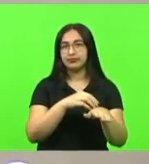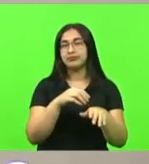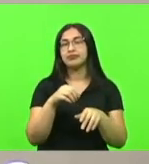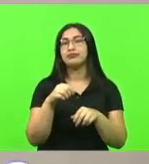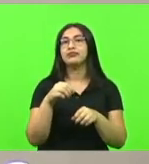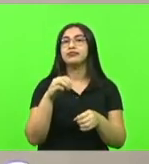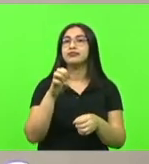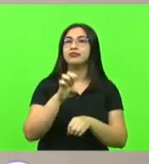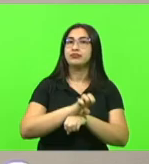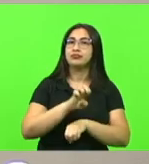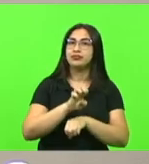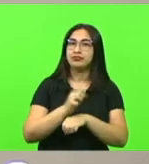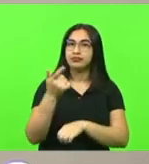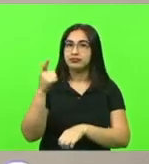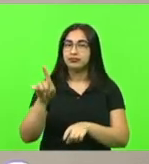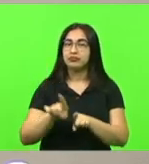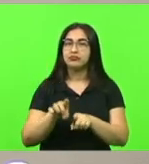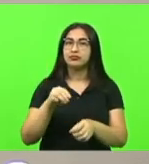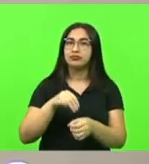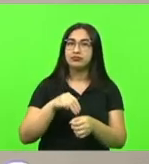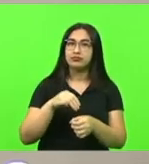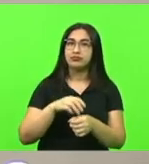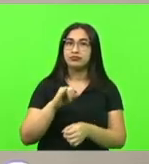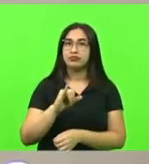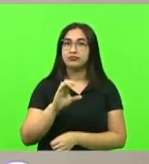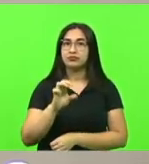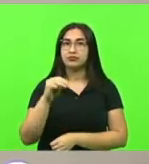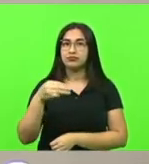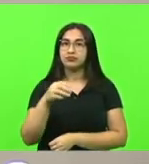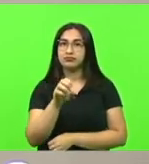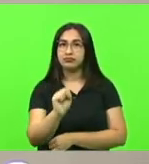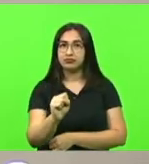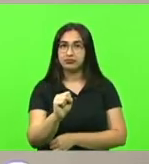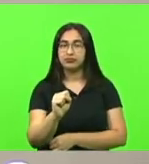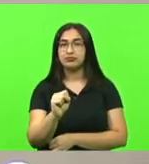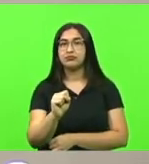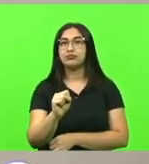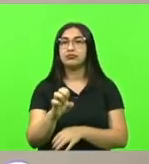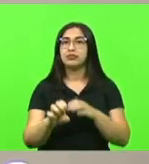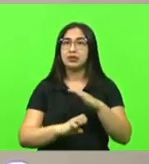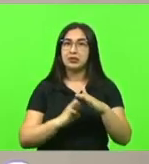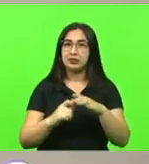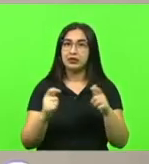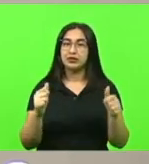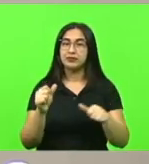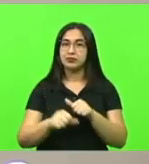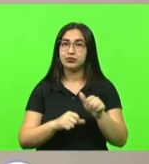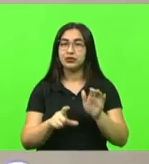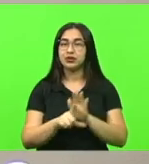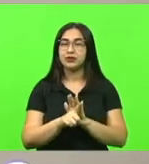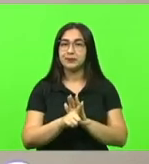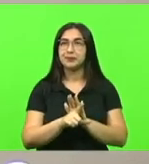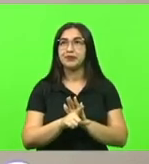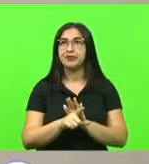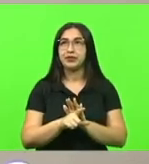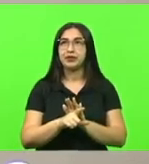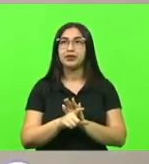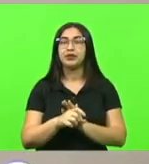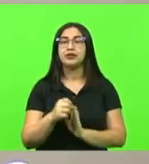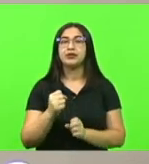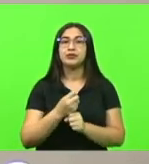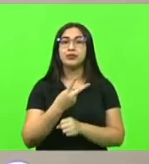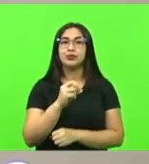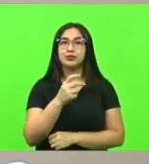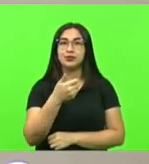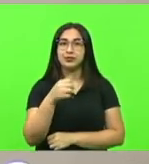intermunicipal e de comunicação, ICMS, as empresas que especificam e alteram as leis nº 17.649, de 2018,